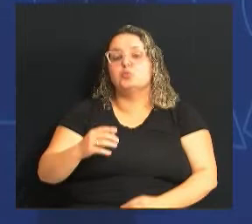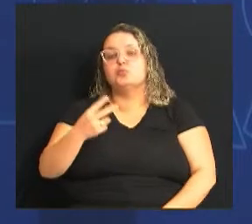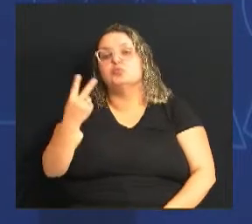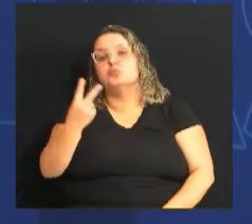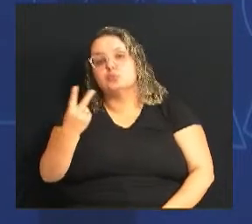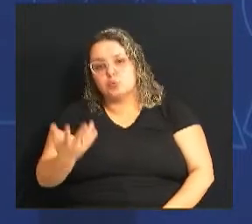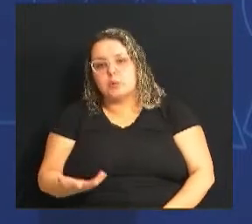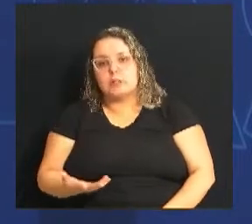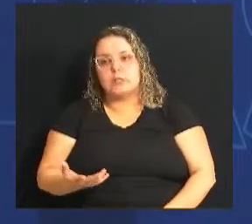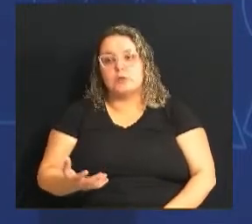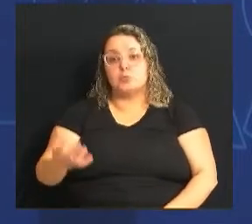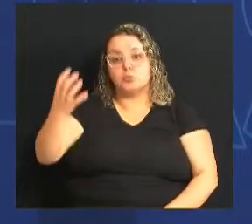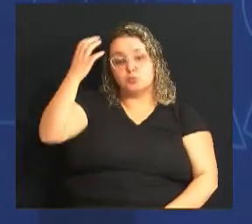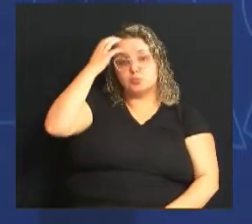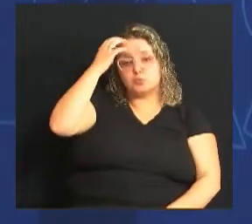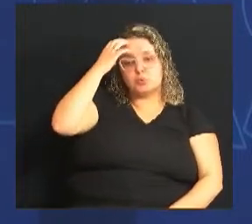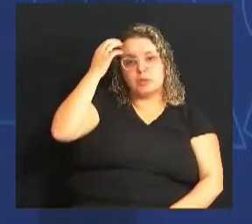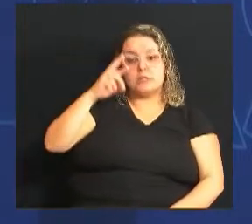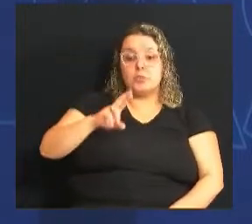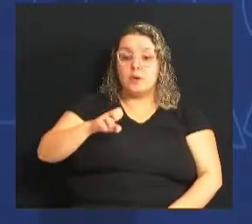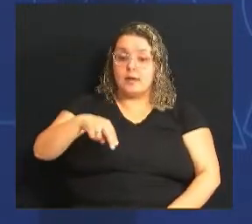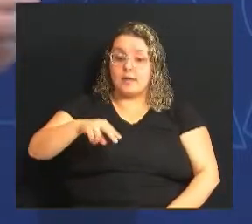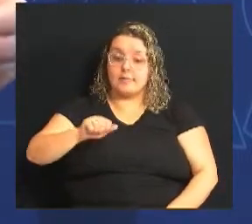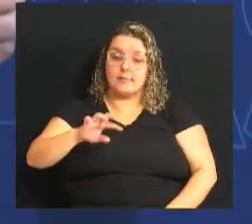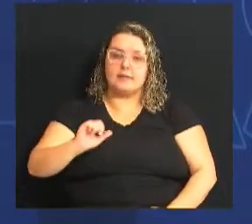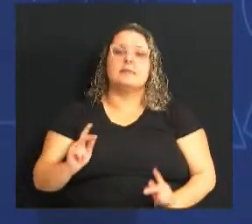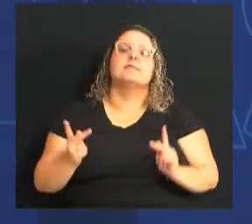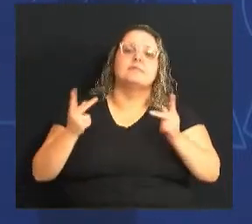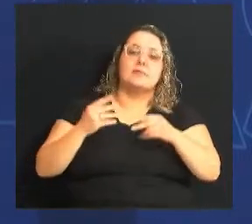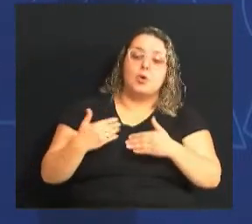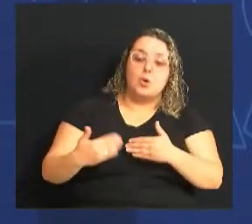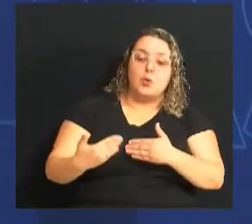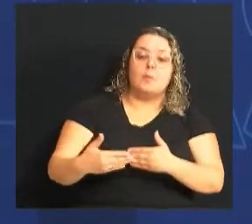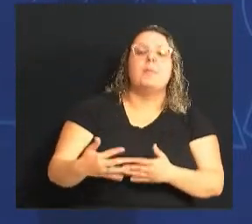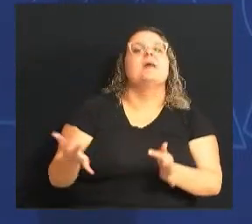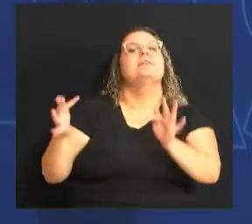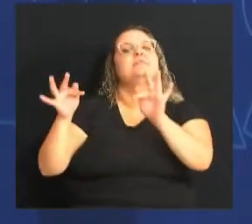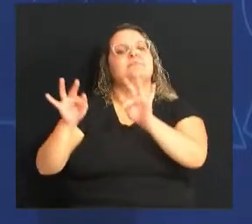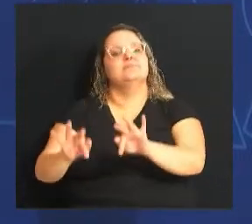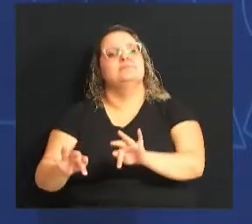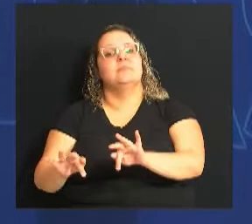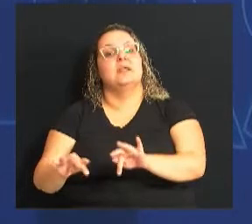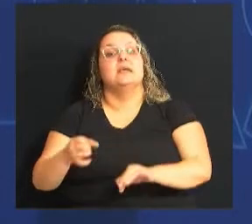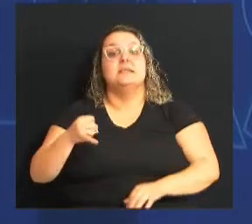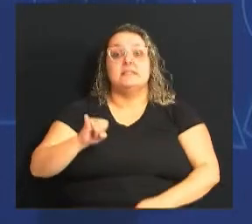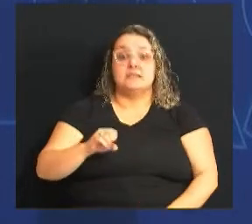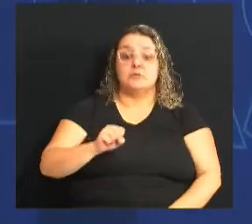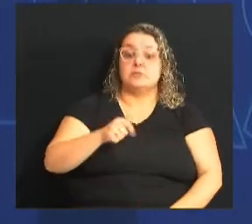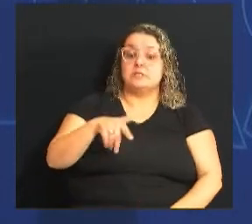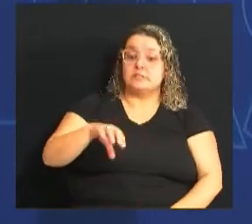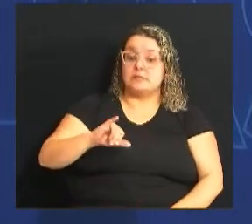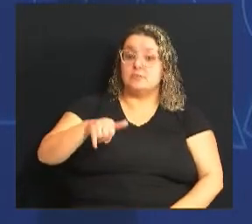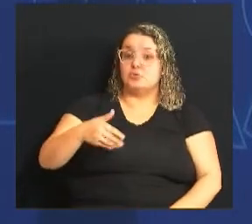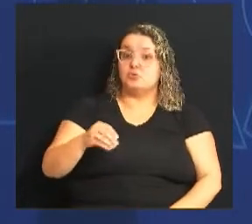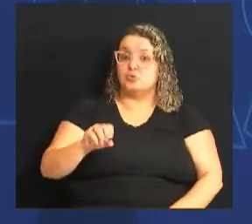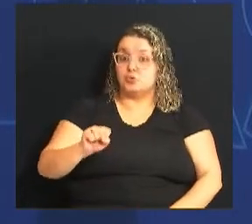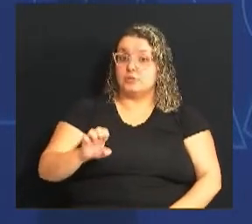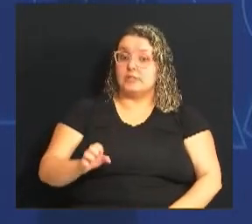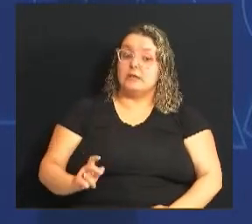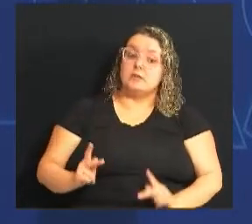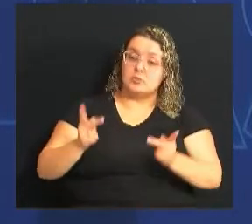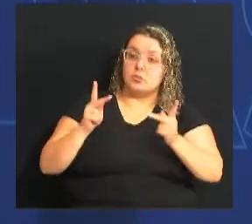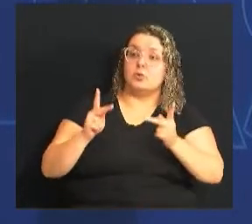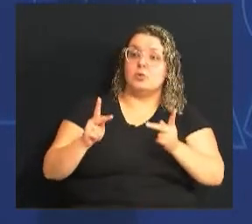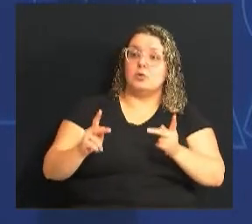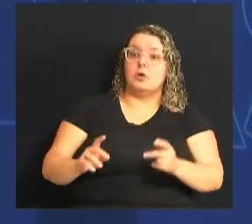o Renata vencer por qualquer placar, avança para a final. Se o São José vencer o jogo, acontece um Golden